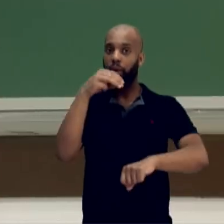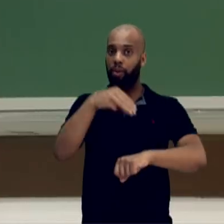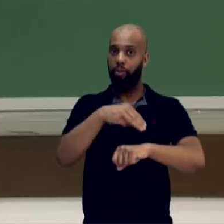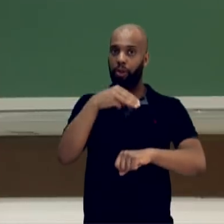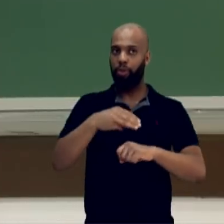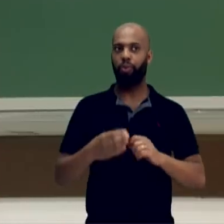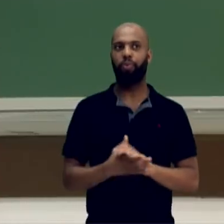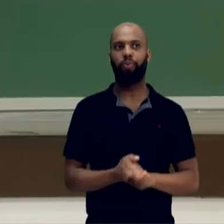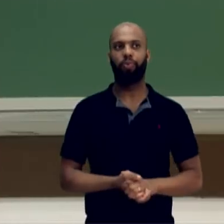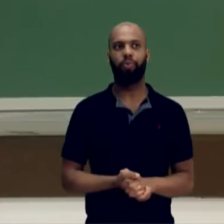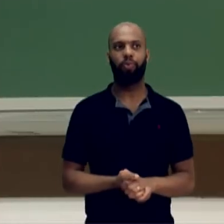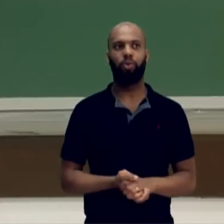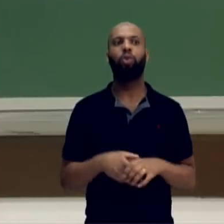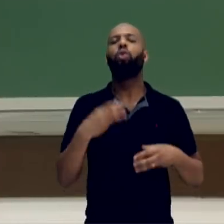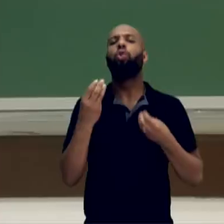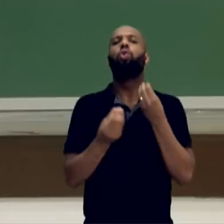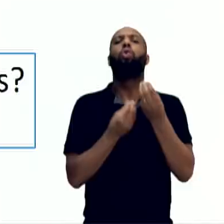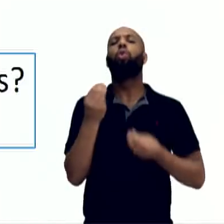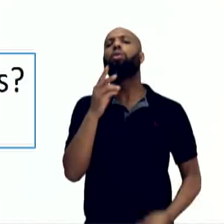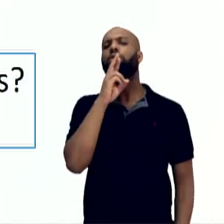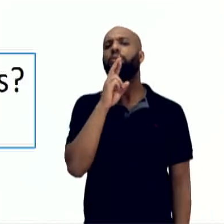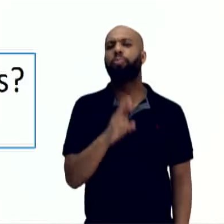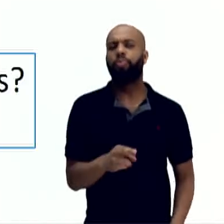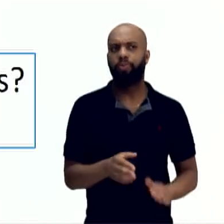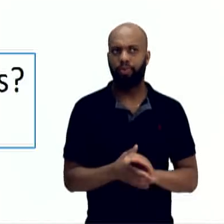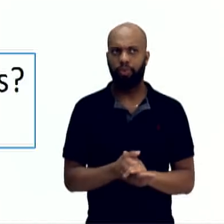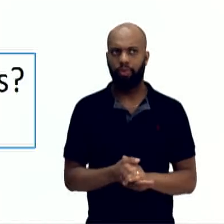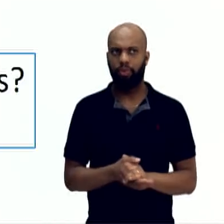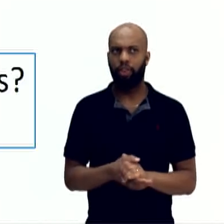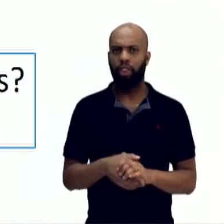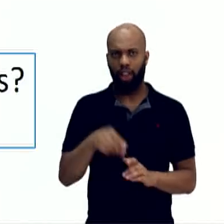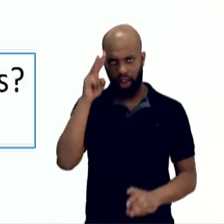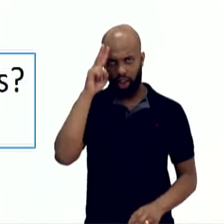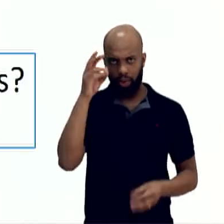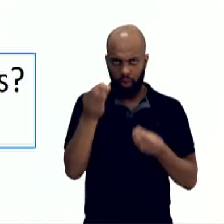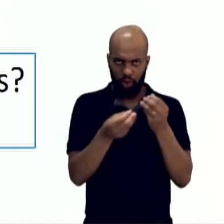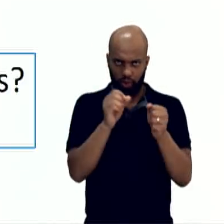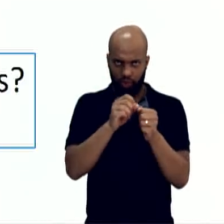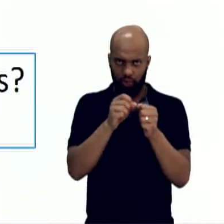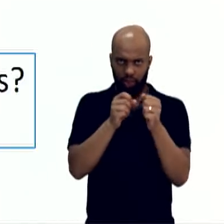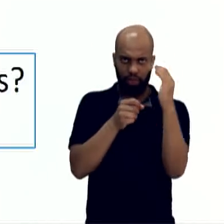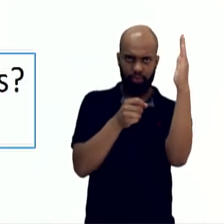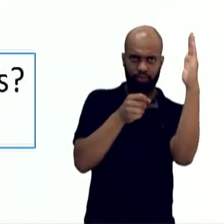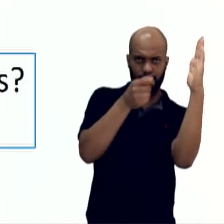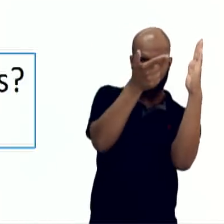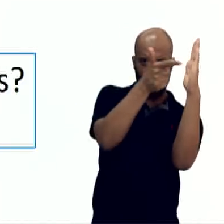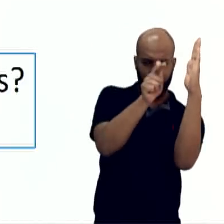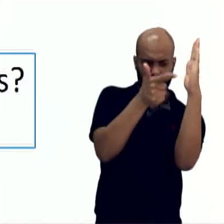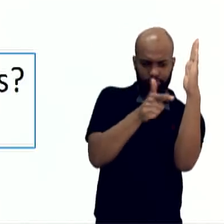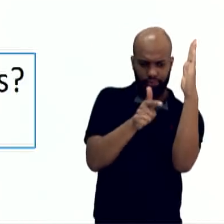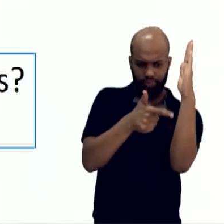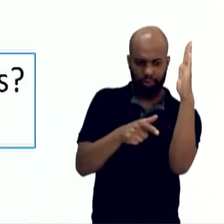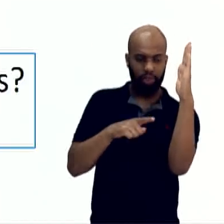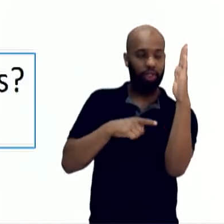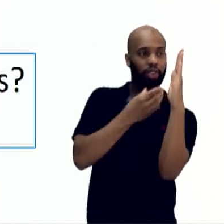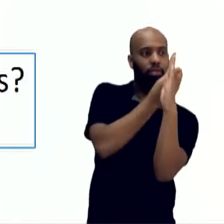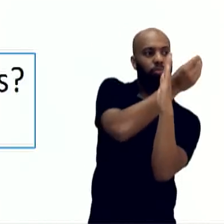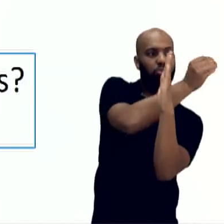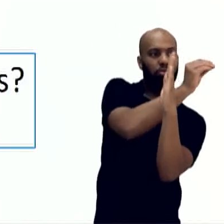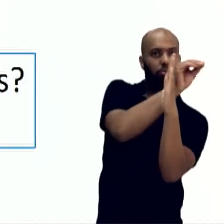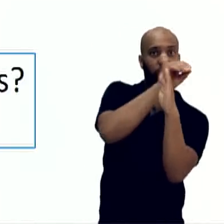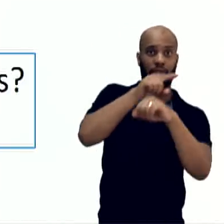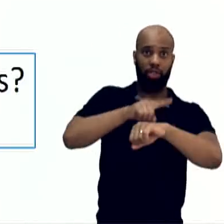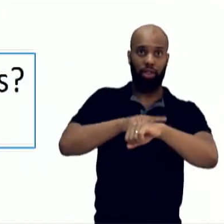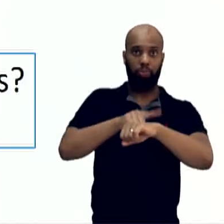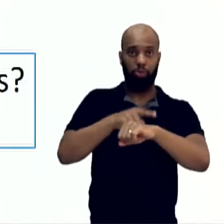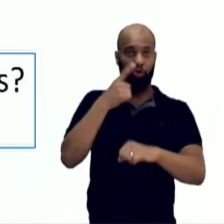vamos lá. Como que foi resolvido? Lembra que a gente colocou um do lado do outro, o tempo de um e o tempo do outro? Então